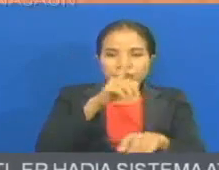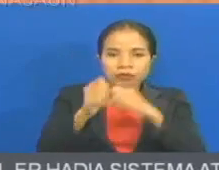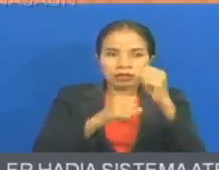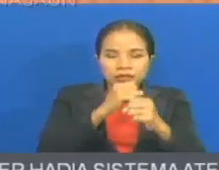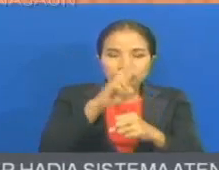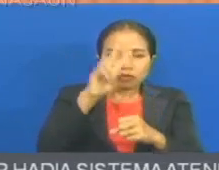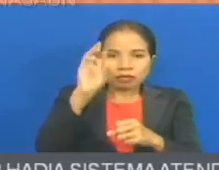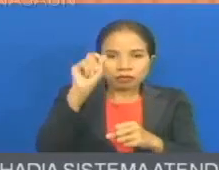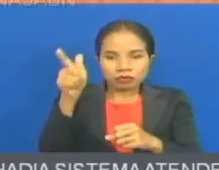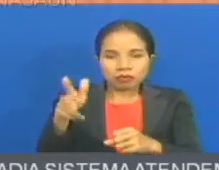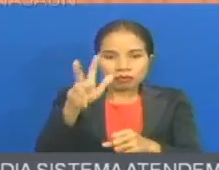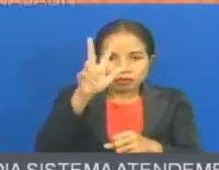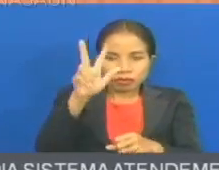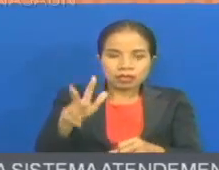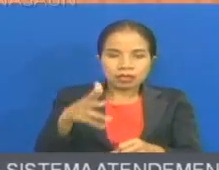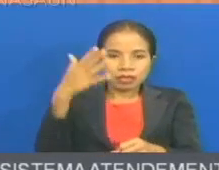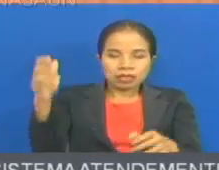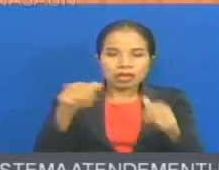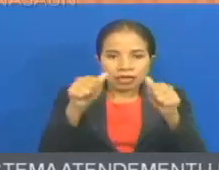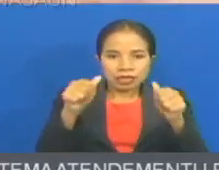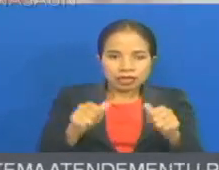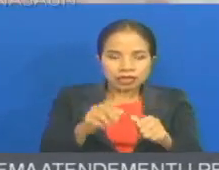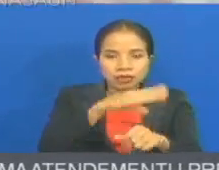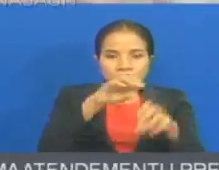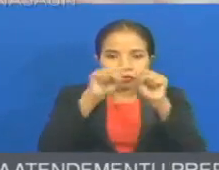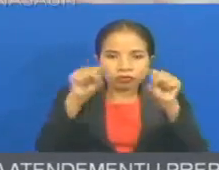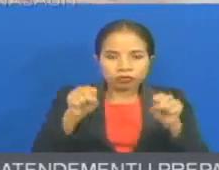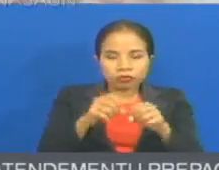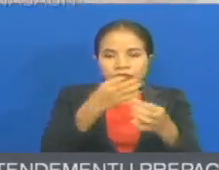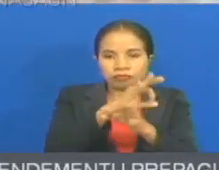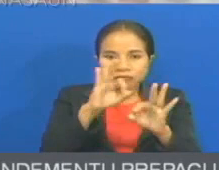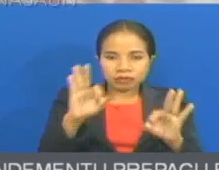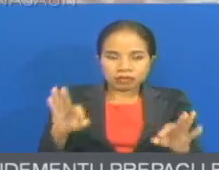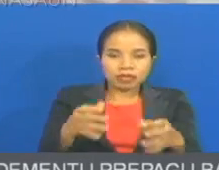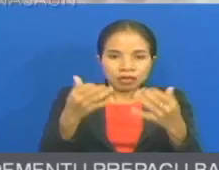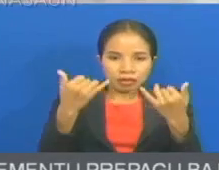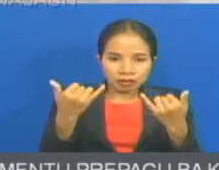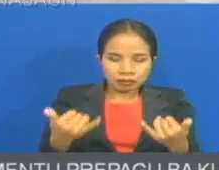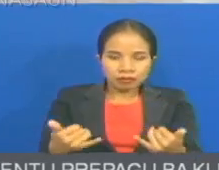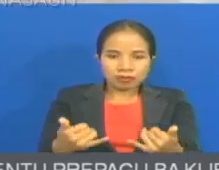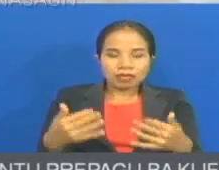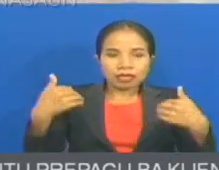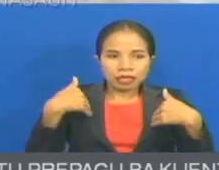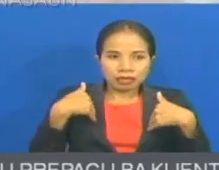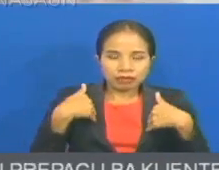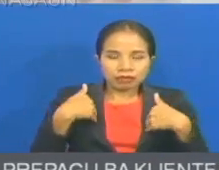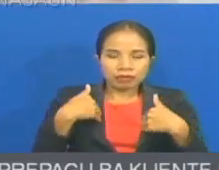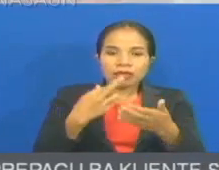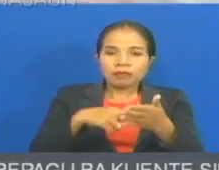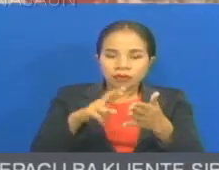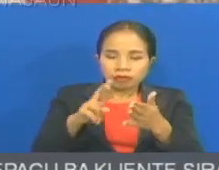nulu resin tolu iha nivel aldea no suku termina ona. No dadaungne, iha ona fase